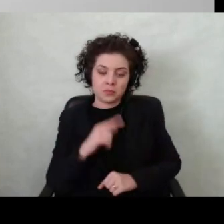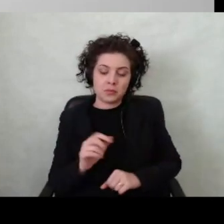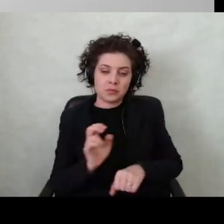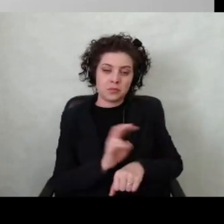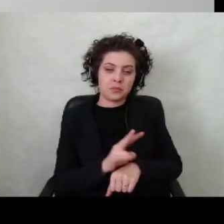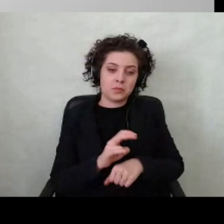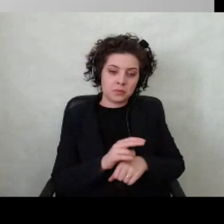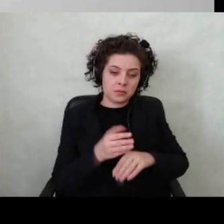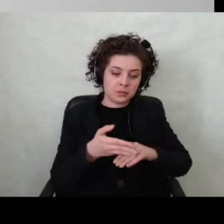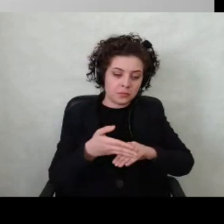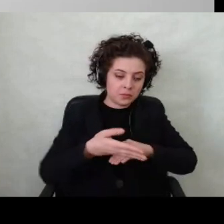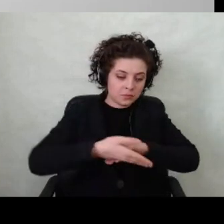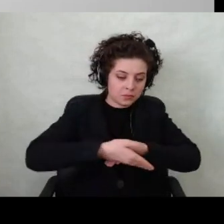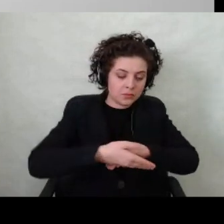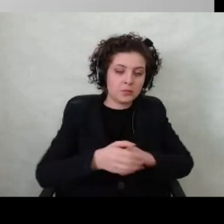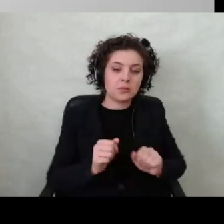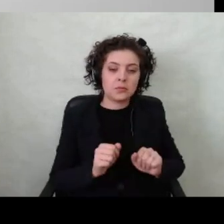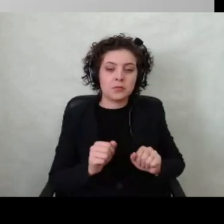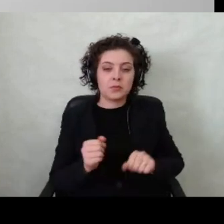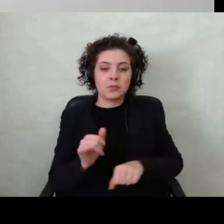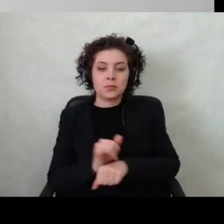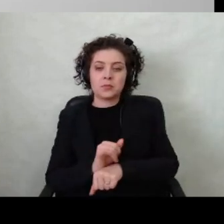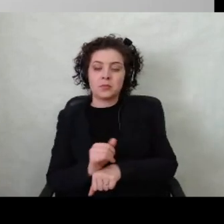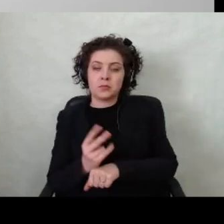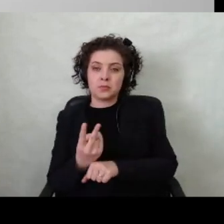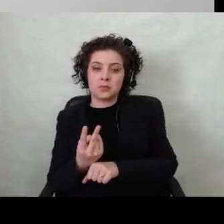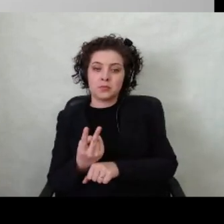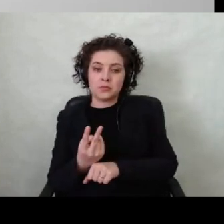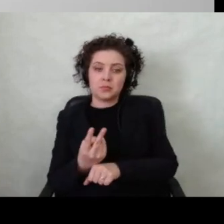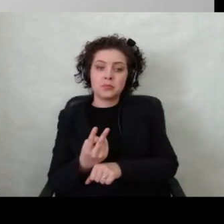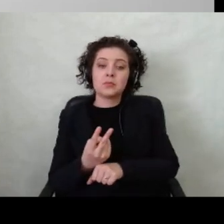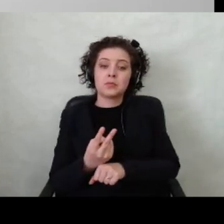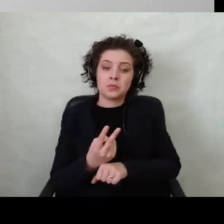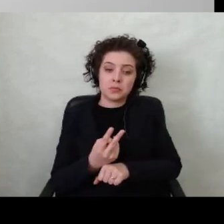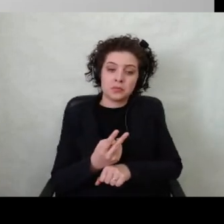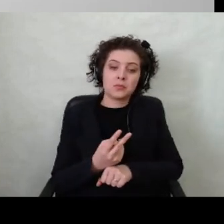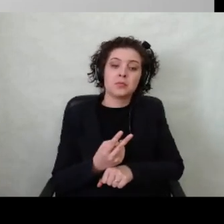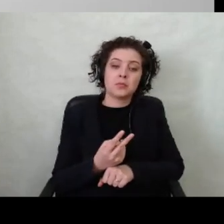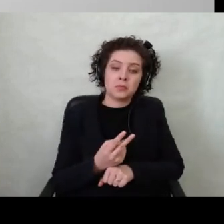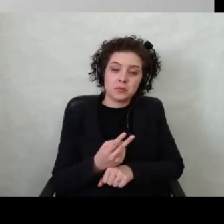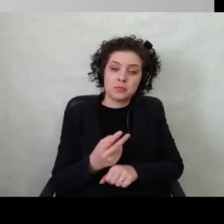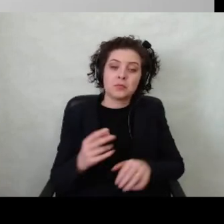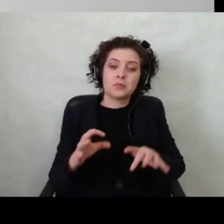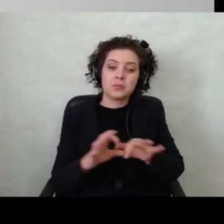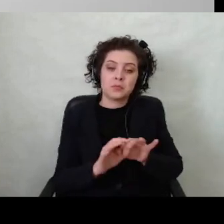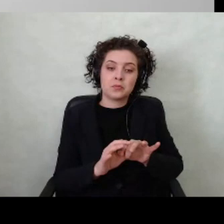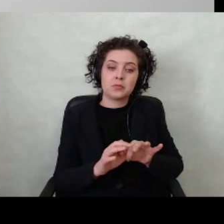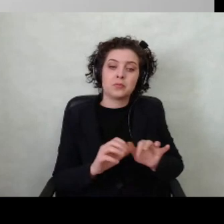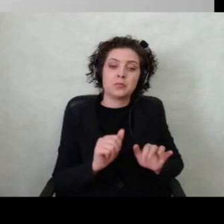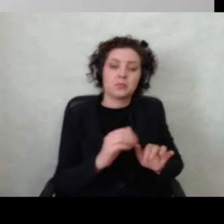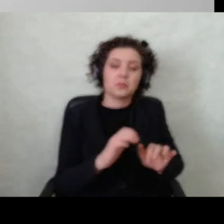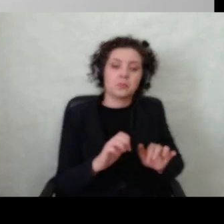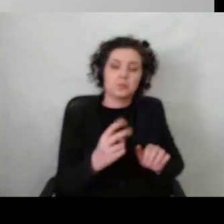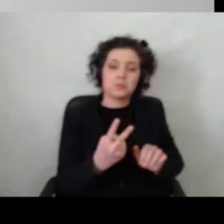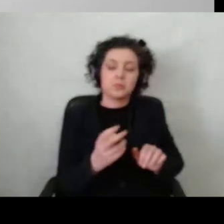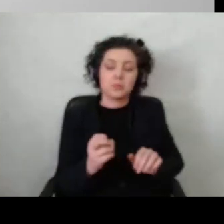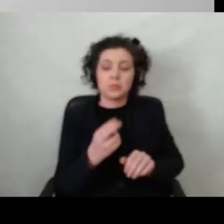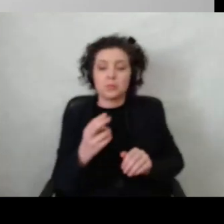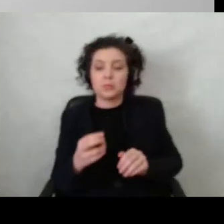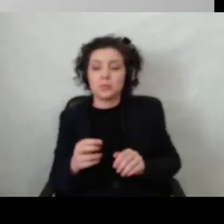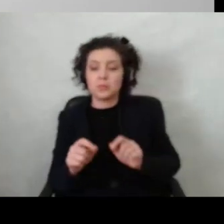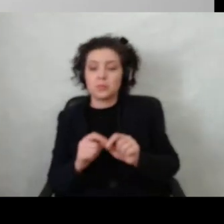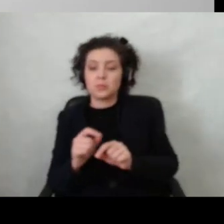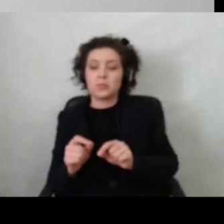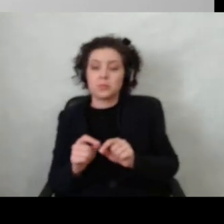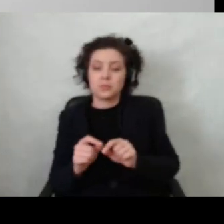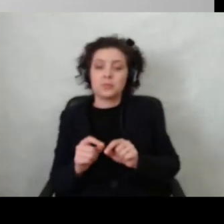vírus pode entrar de duas maneiras na célula, pela via endossomal, se ligando apenas em ACE2, ou pela via, né,